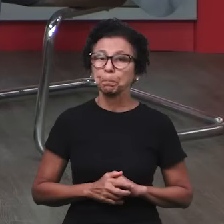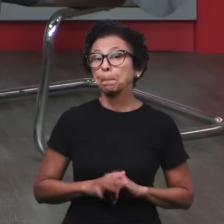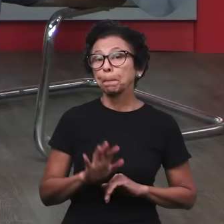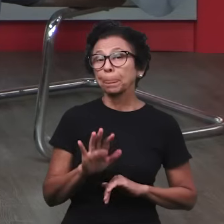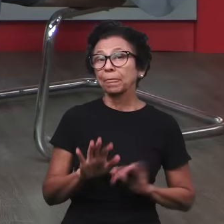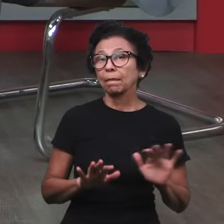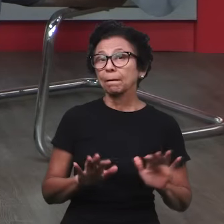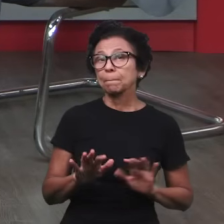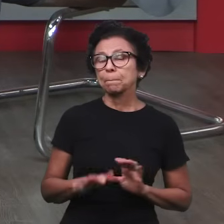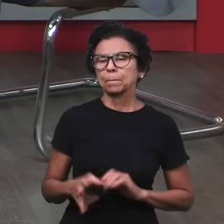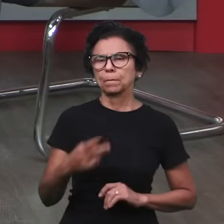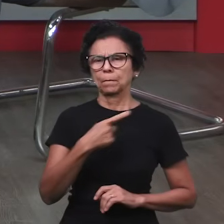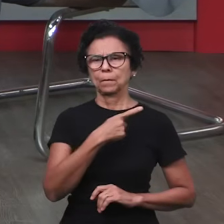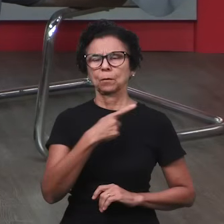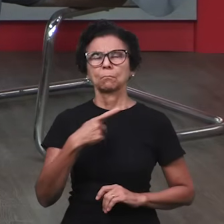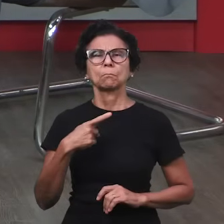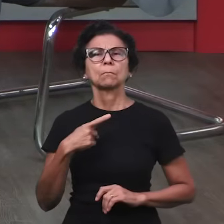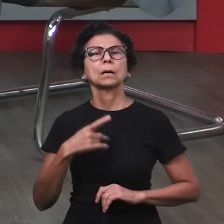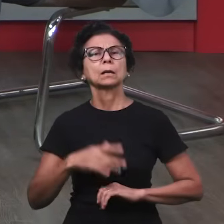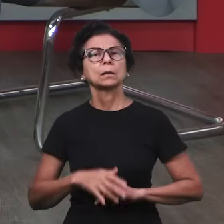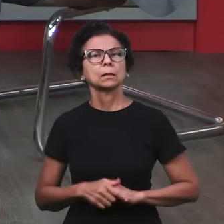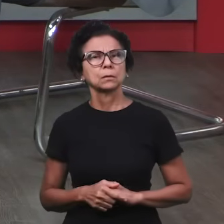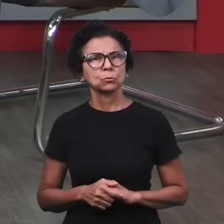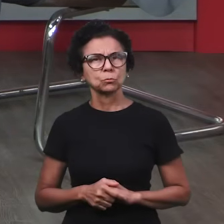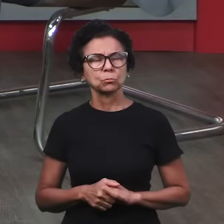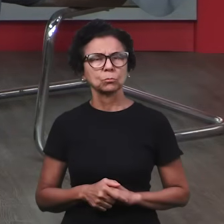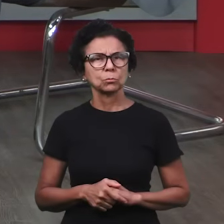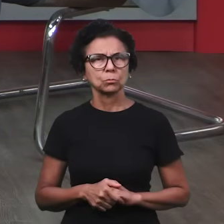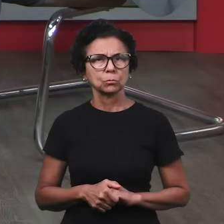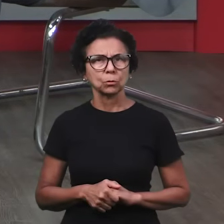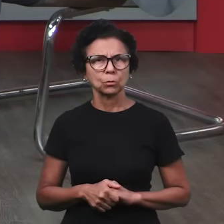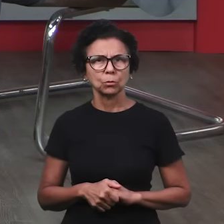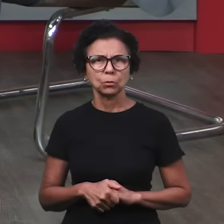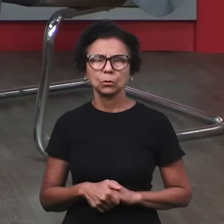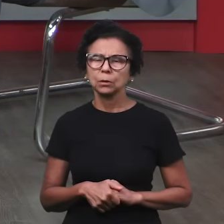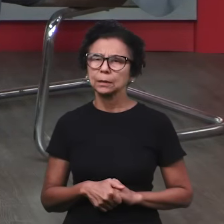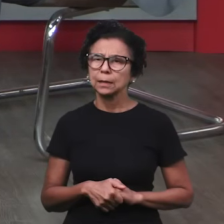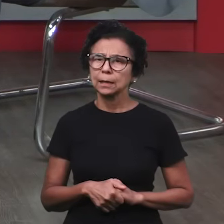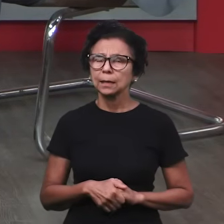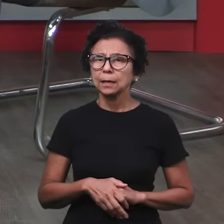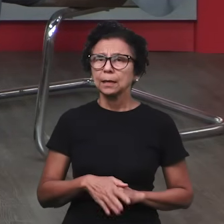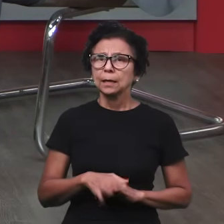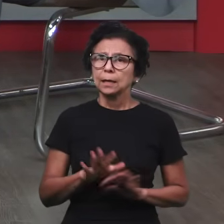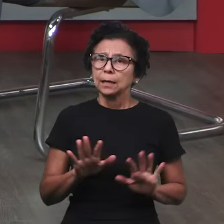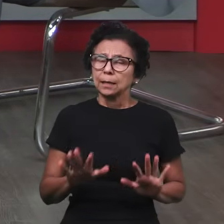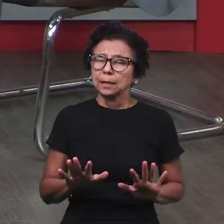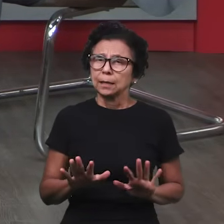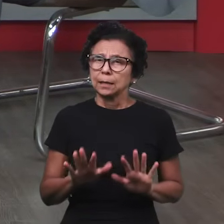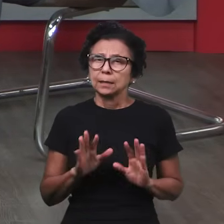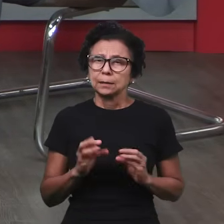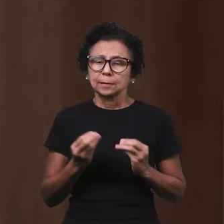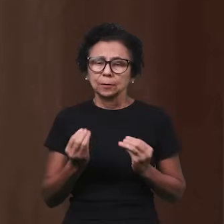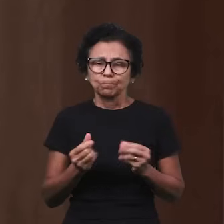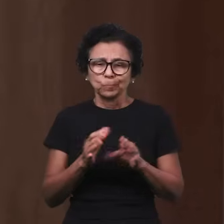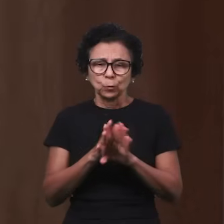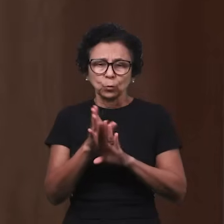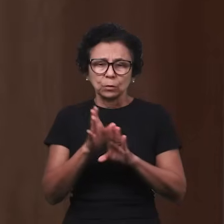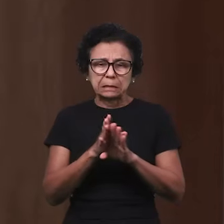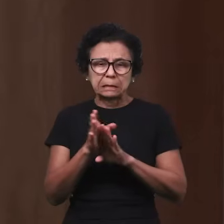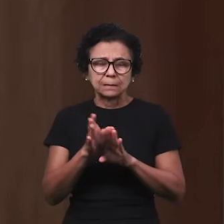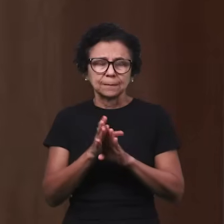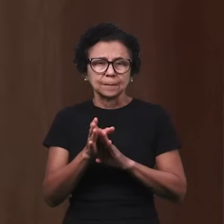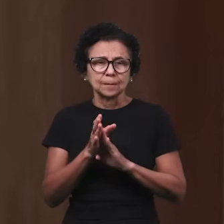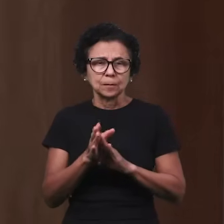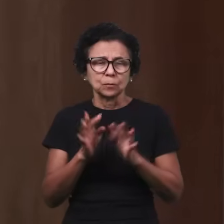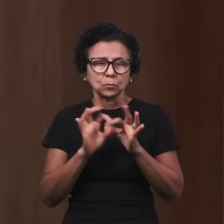precisam ver bem. Às vezes o pastor, ele entra com uma palavra no Espírito, não é uma visão, não é uma